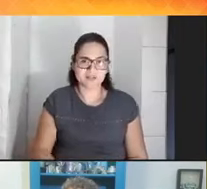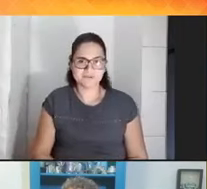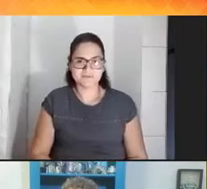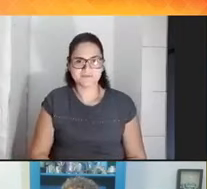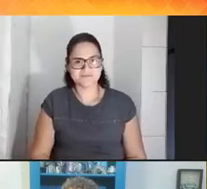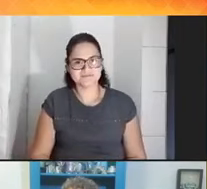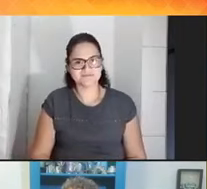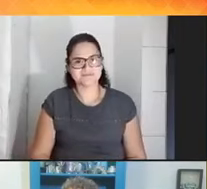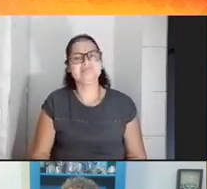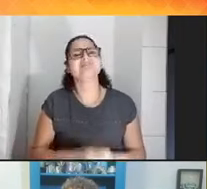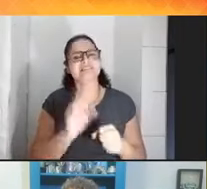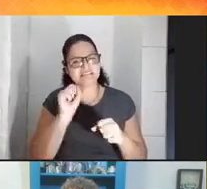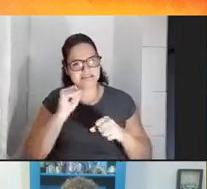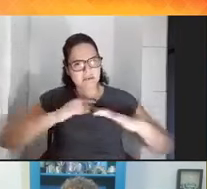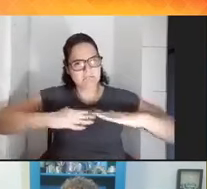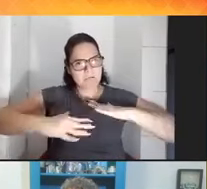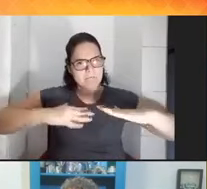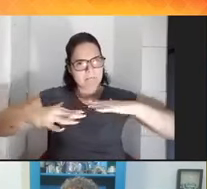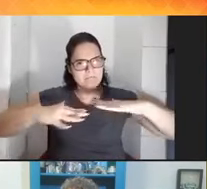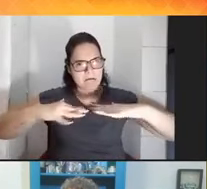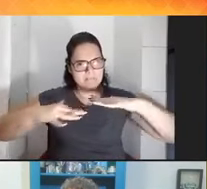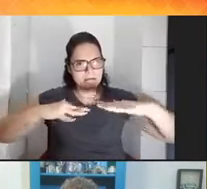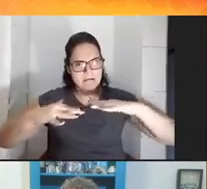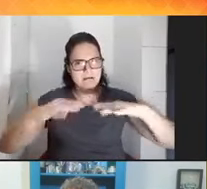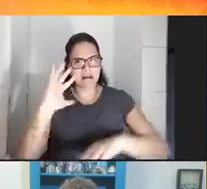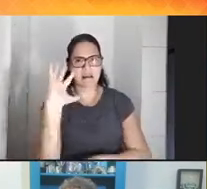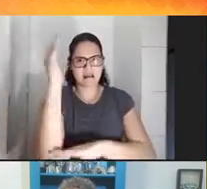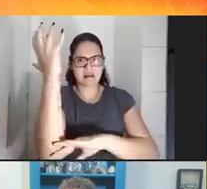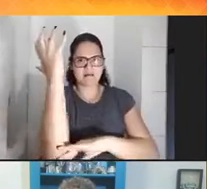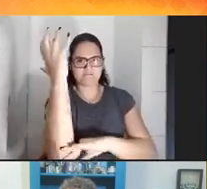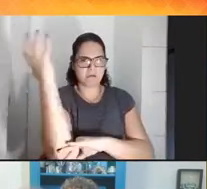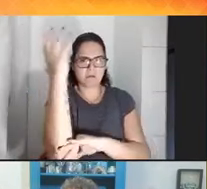chacoalhar a mangueira, ele cai.